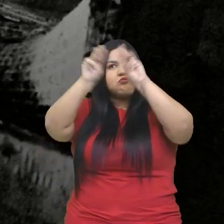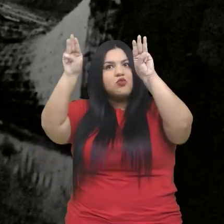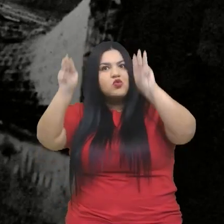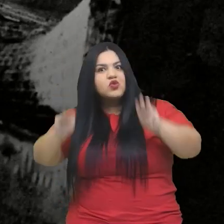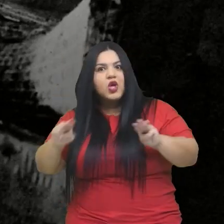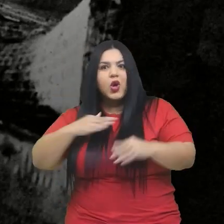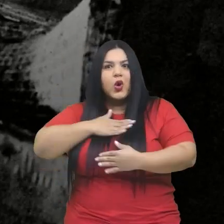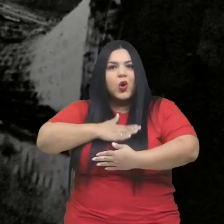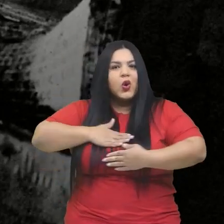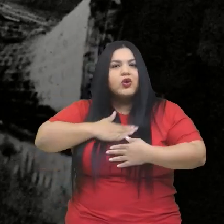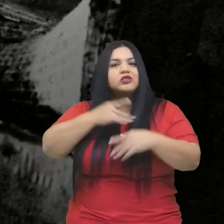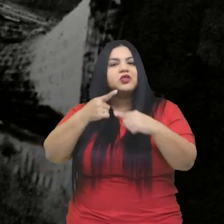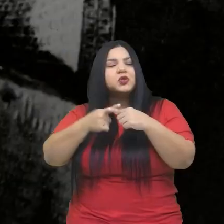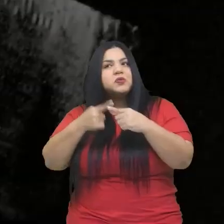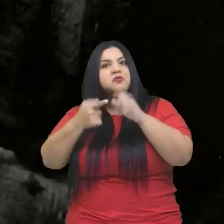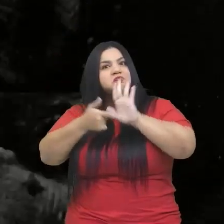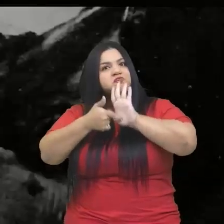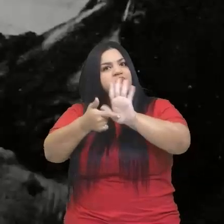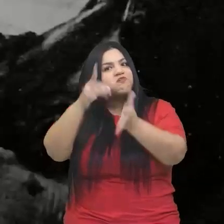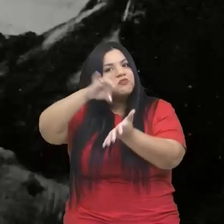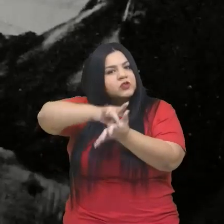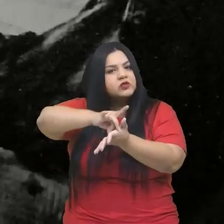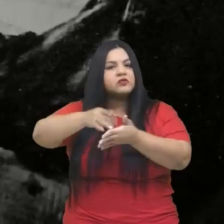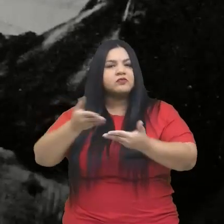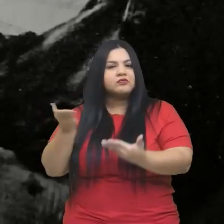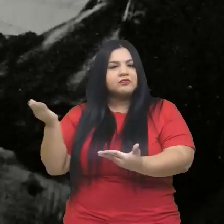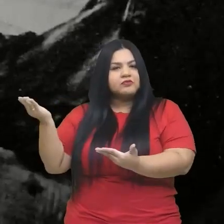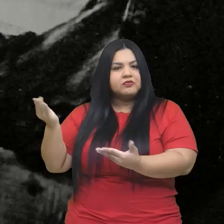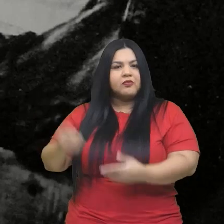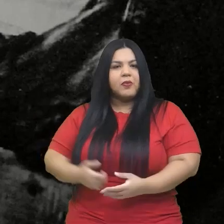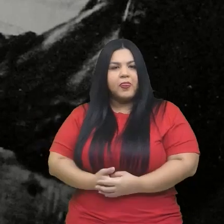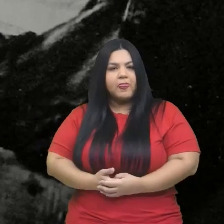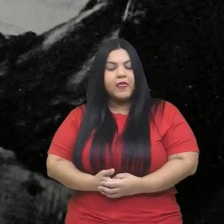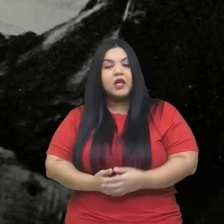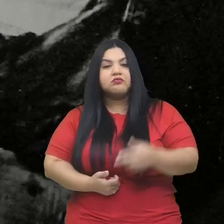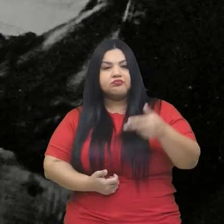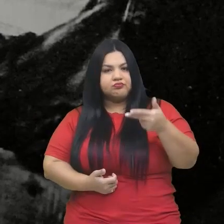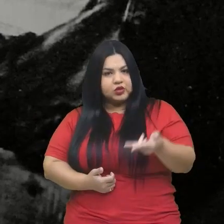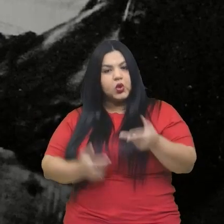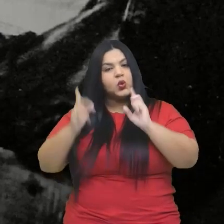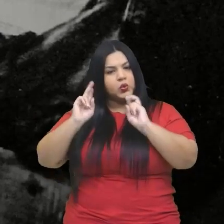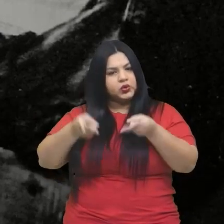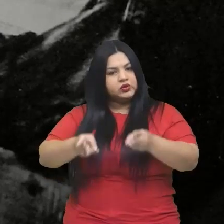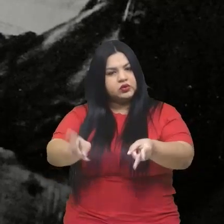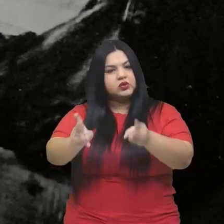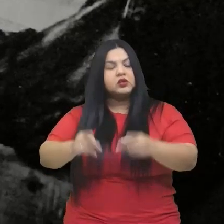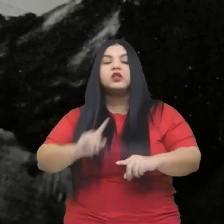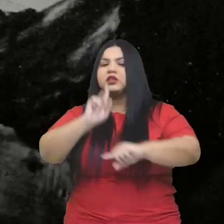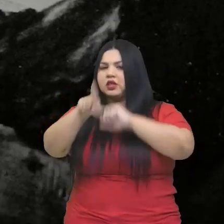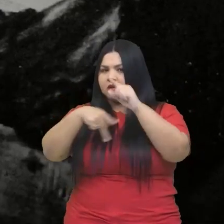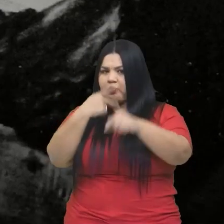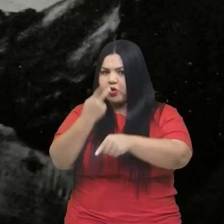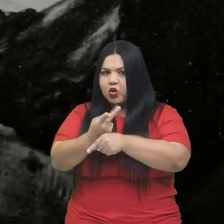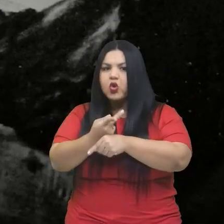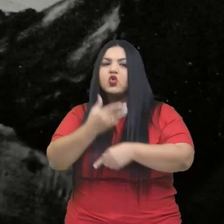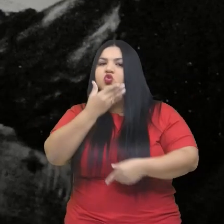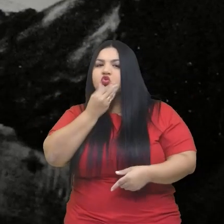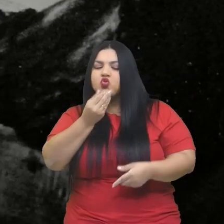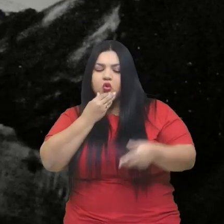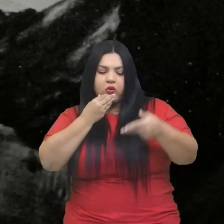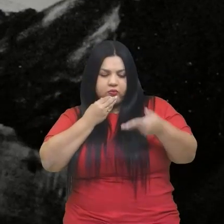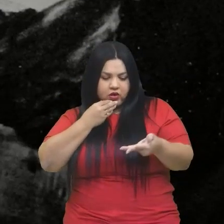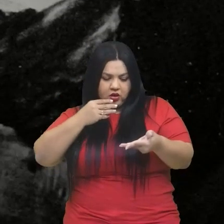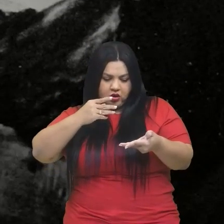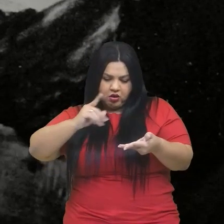algo palpável. E aí, olha só, continuando aqui, pouco depois de desenterrar a tumba, no